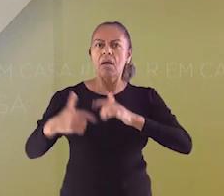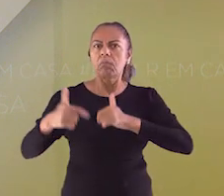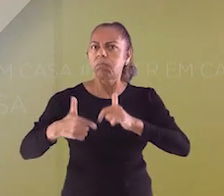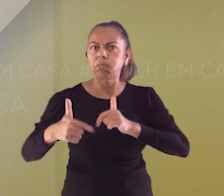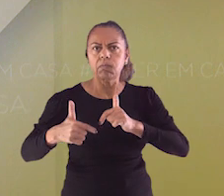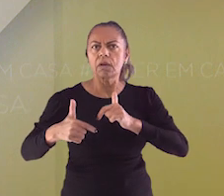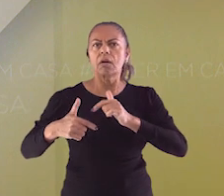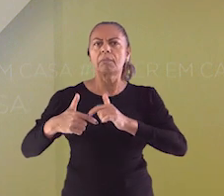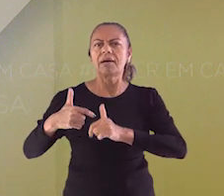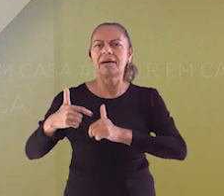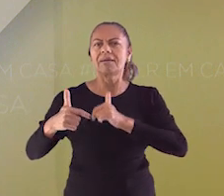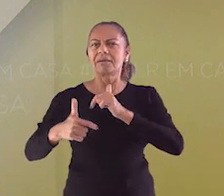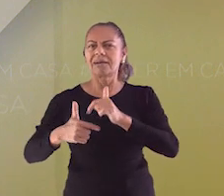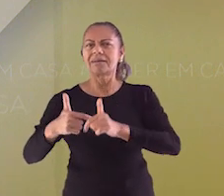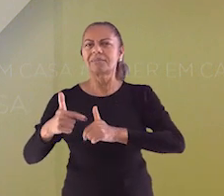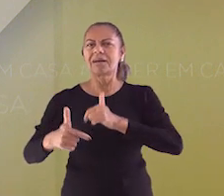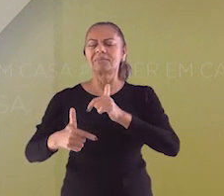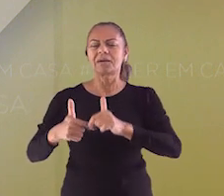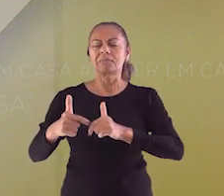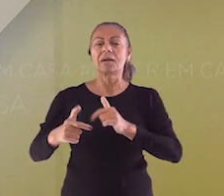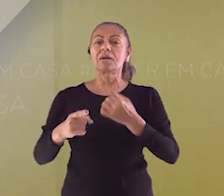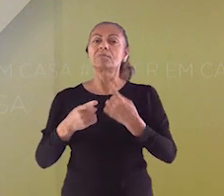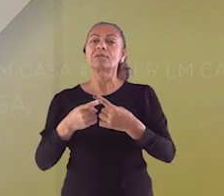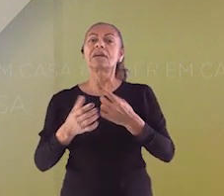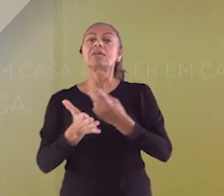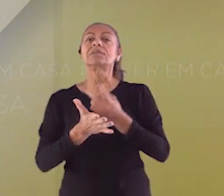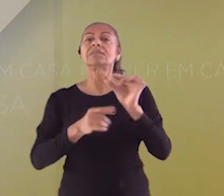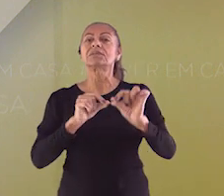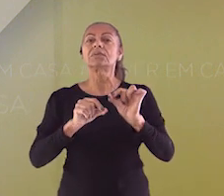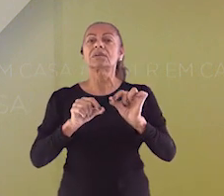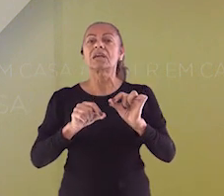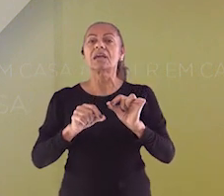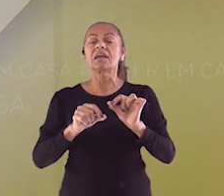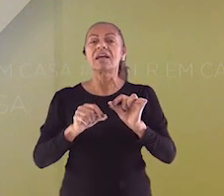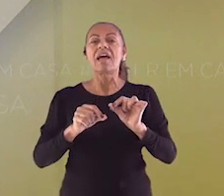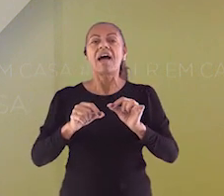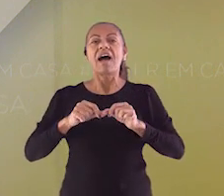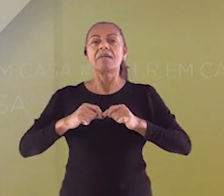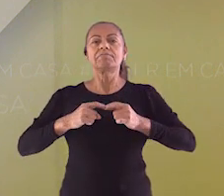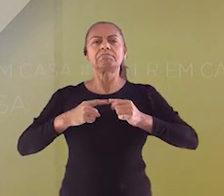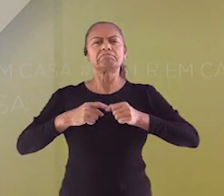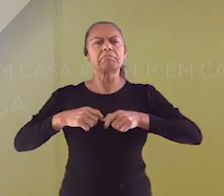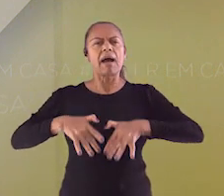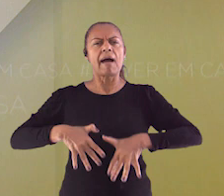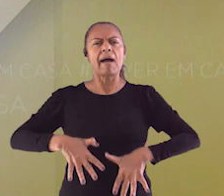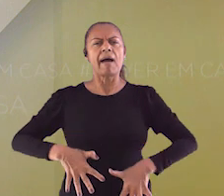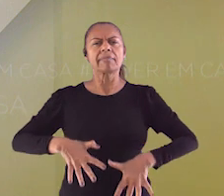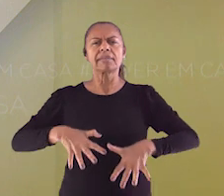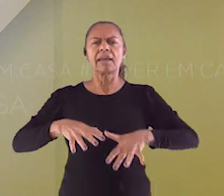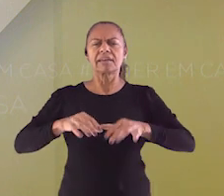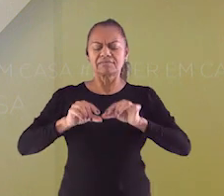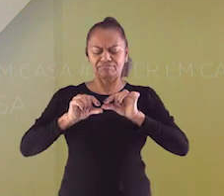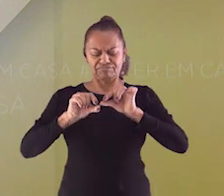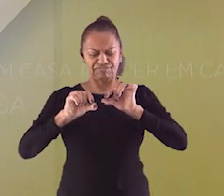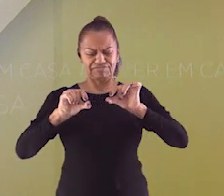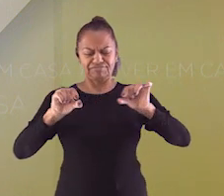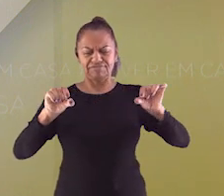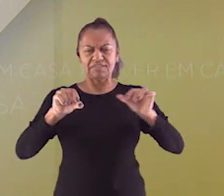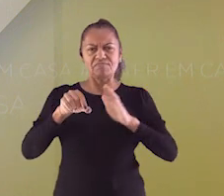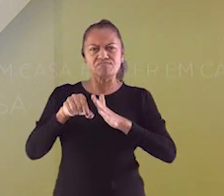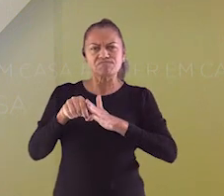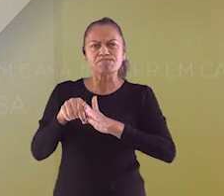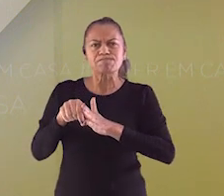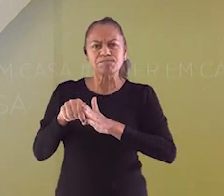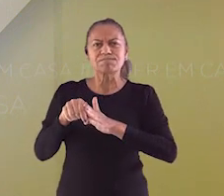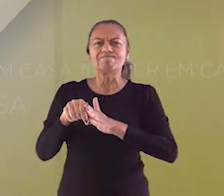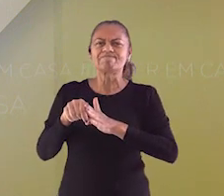coração trabalhe com menor esforço. Posteriormente, ocorre a obstrução da artéria comprometida. Isso